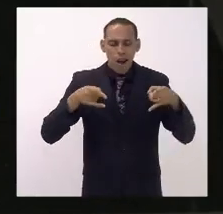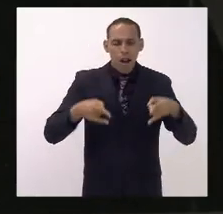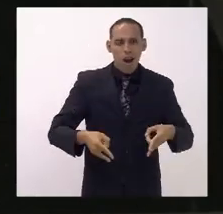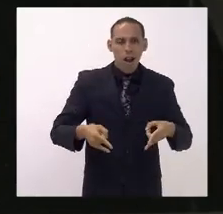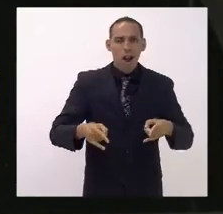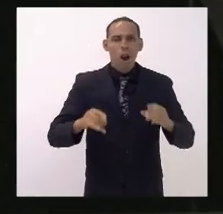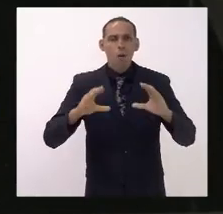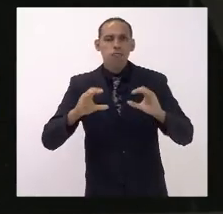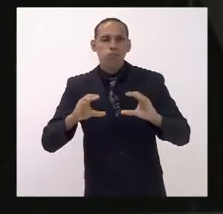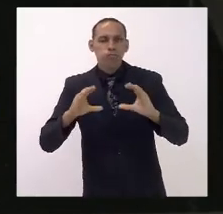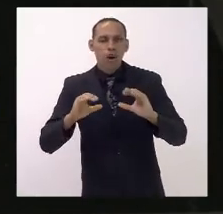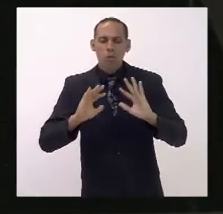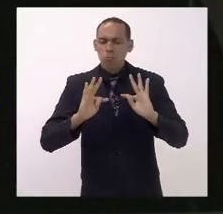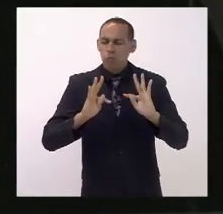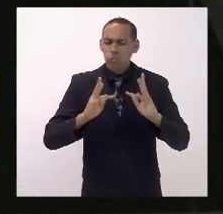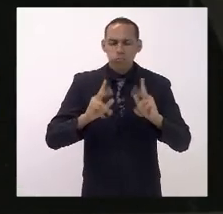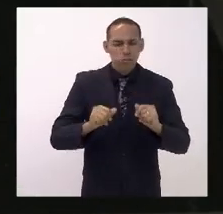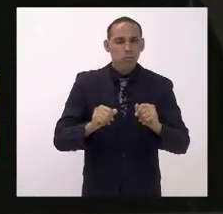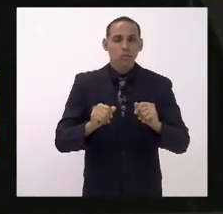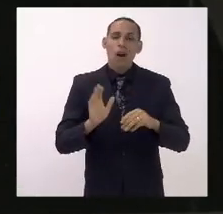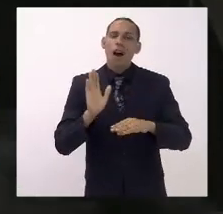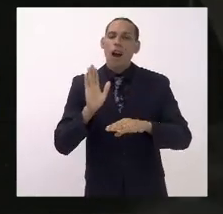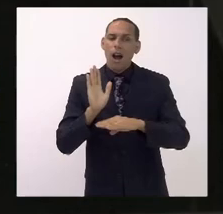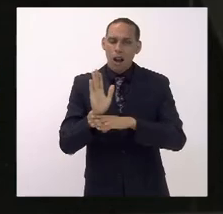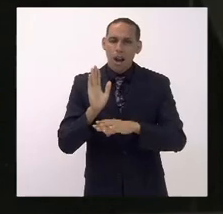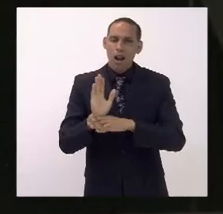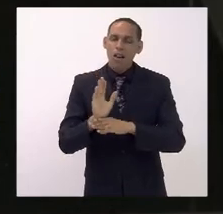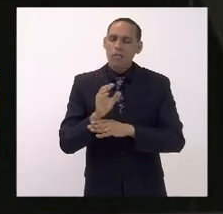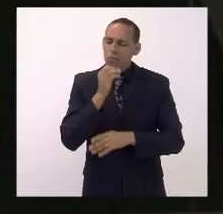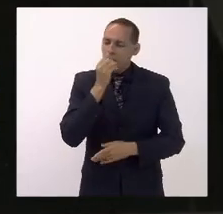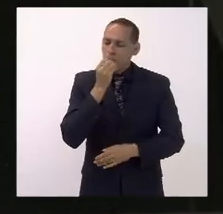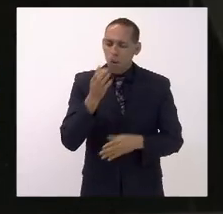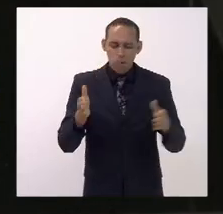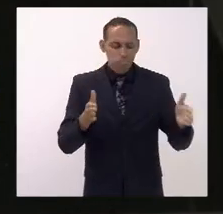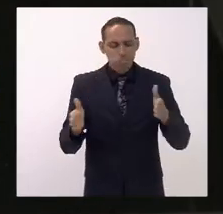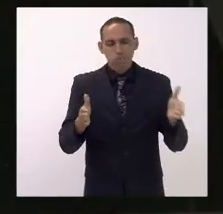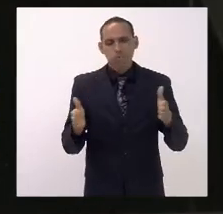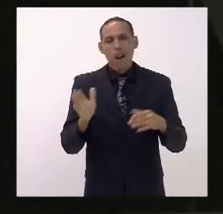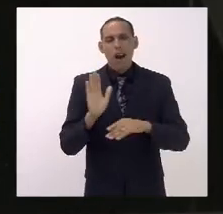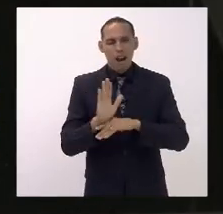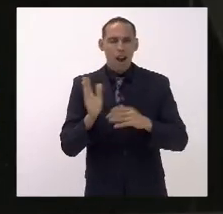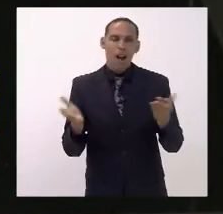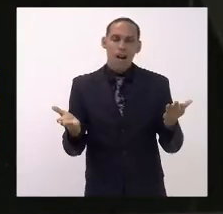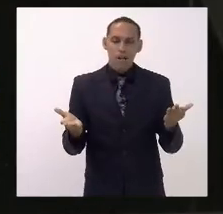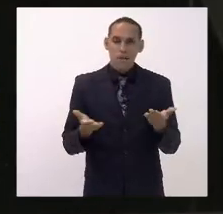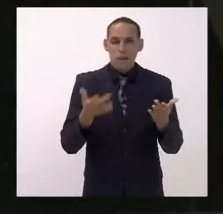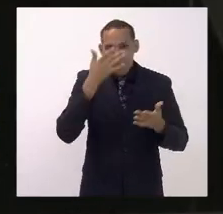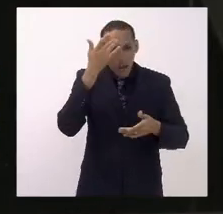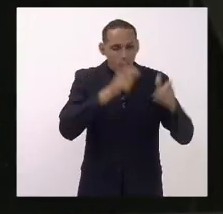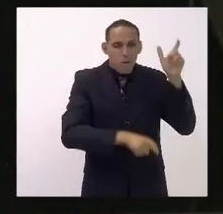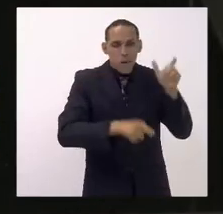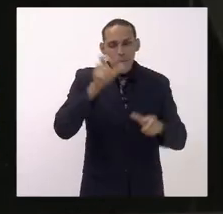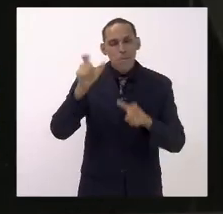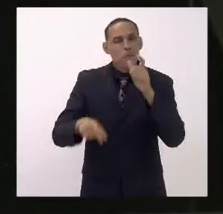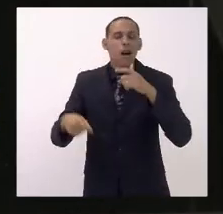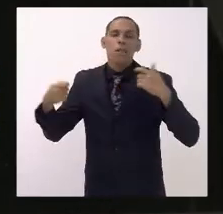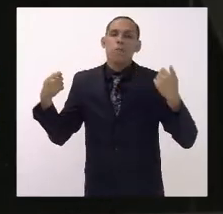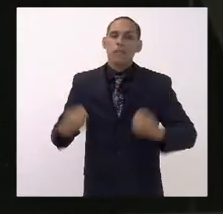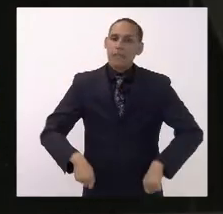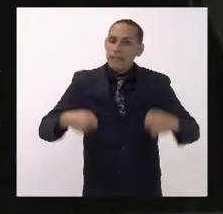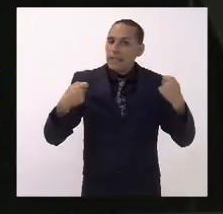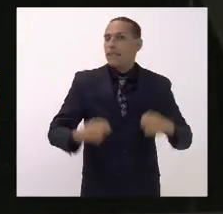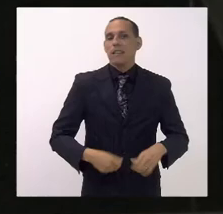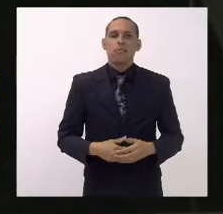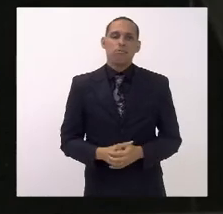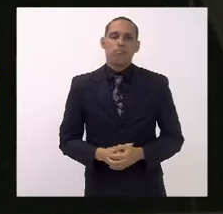uma grande ajuda, e que vai chegar num bom momento, naquele momento em que as pessoas estão precisando, não